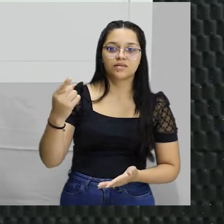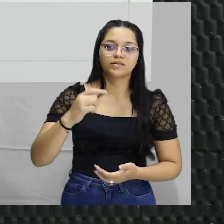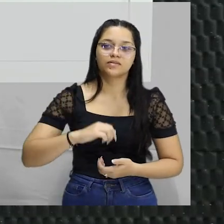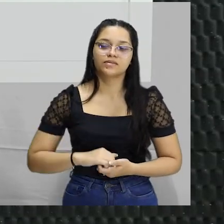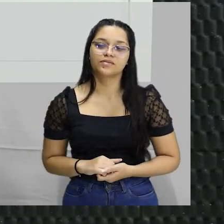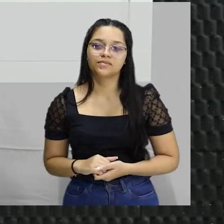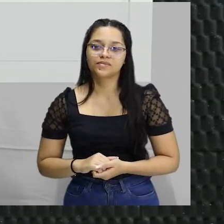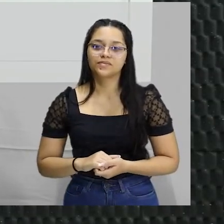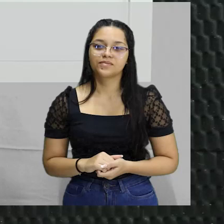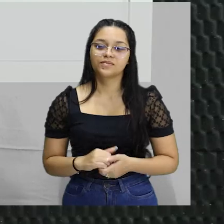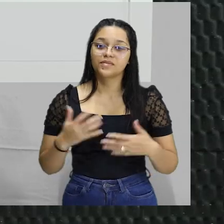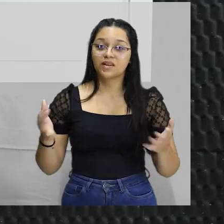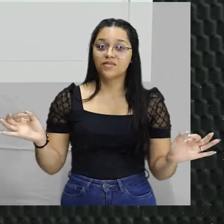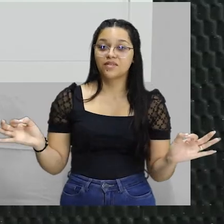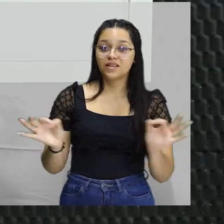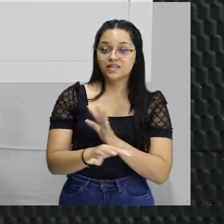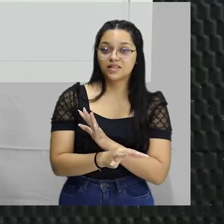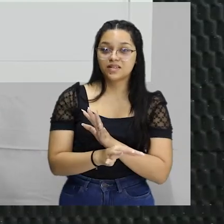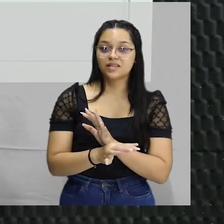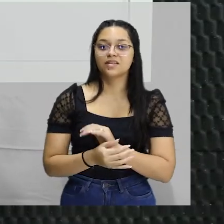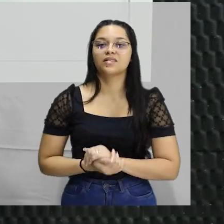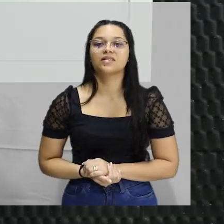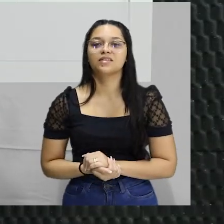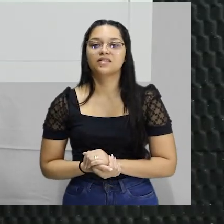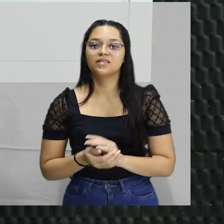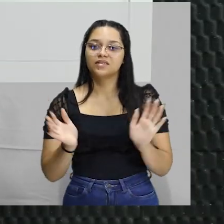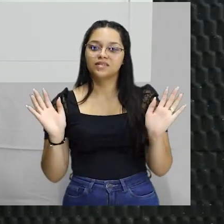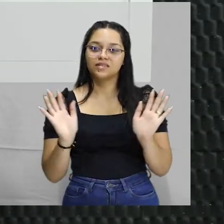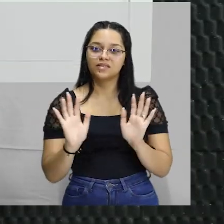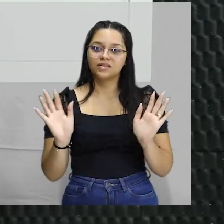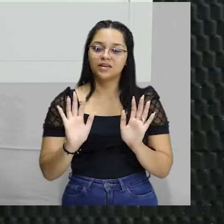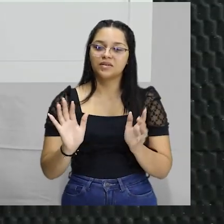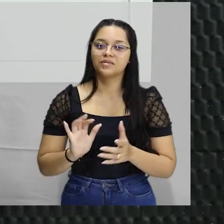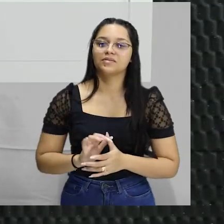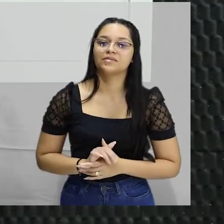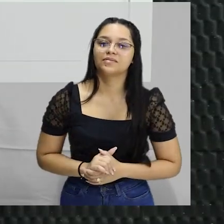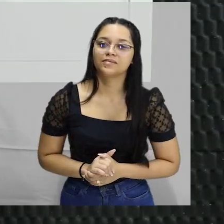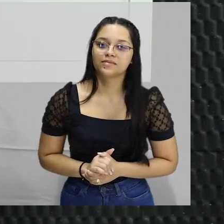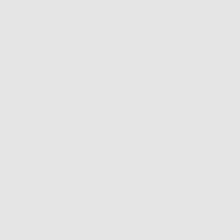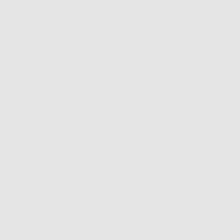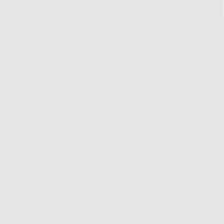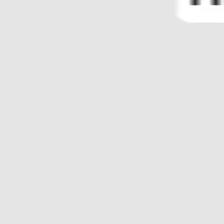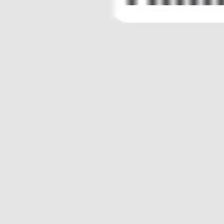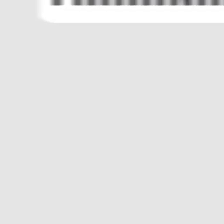que vem a seguir, tá ok? Então finalizamos por aqui a aula de hoje e até a próxima.